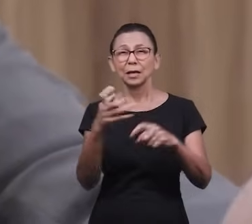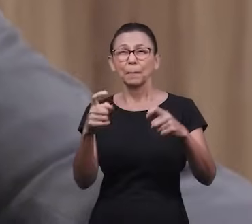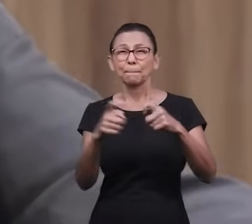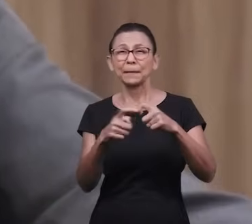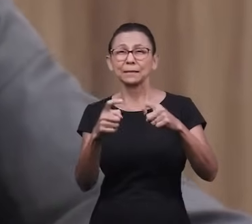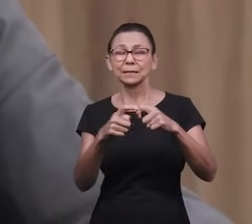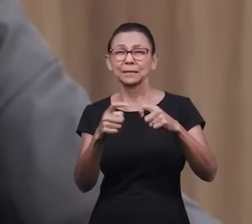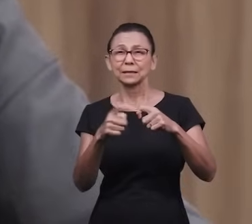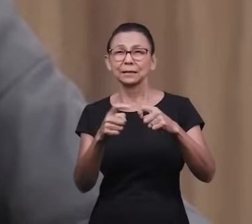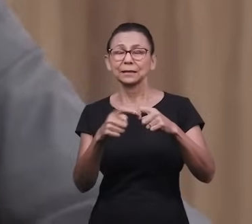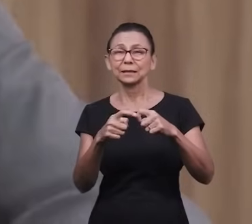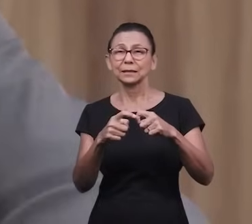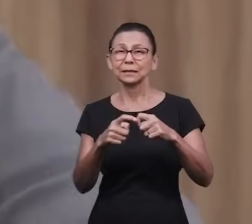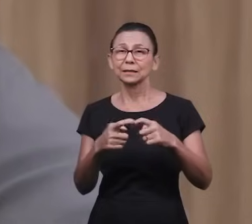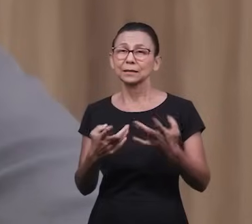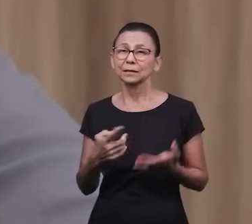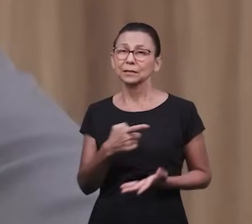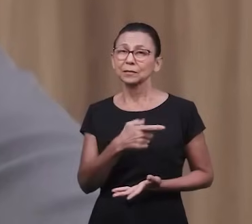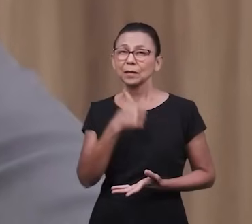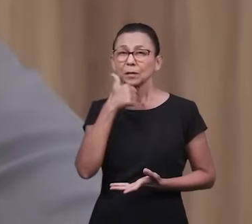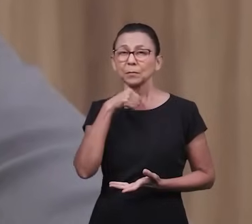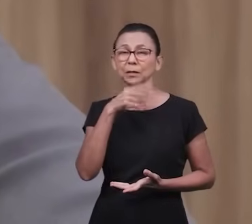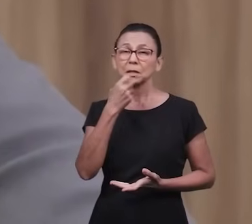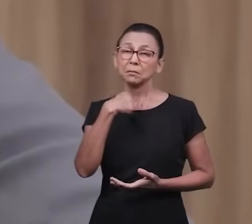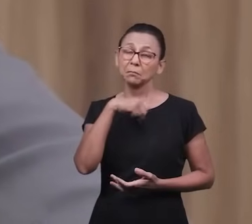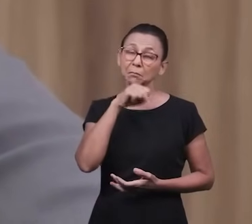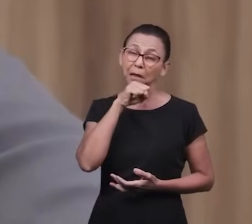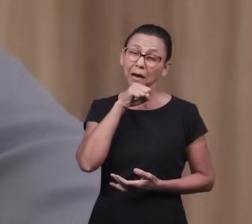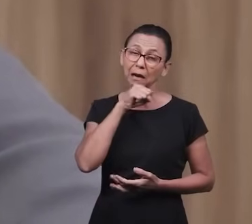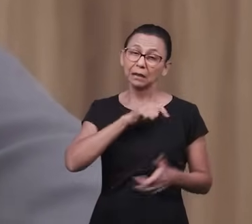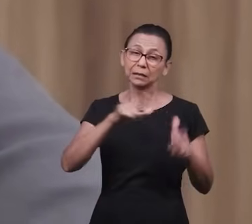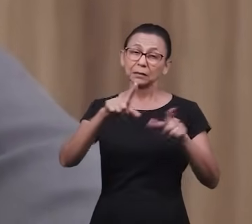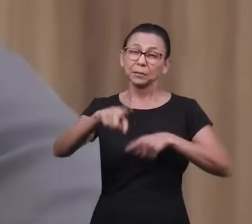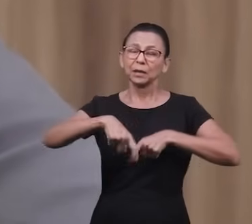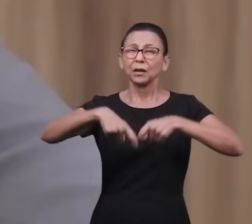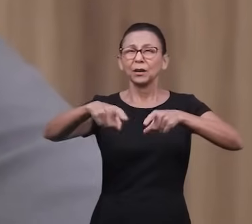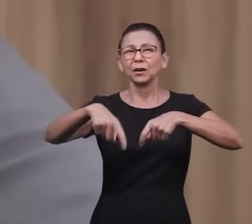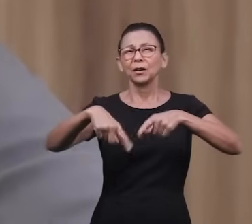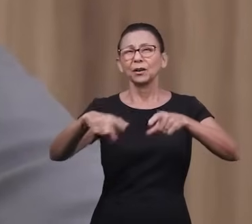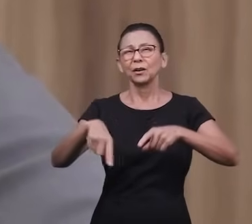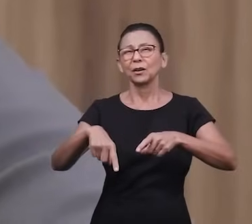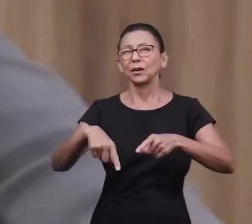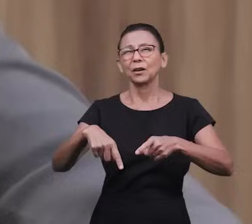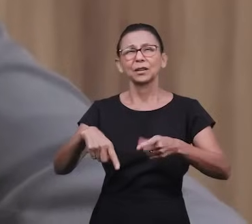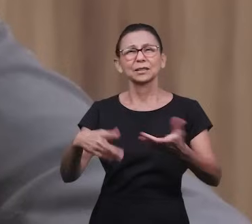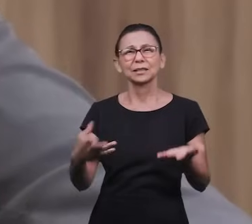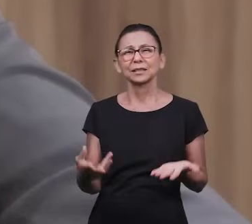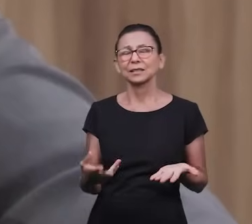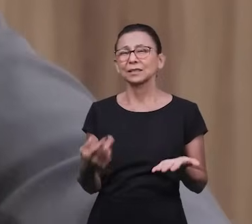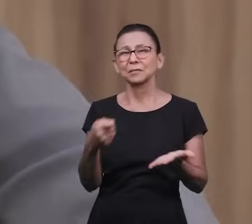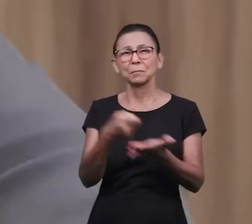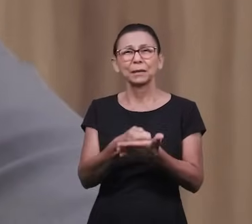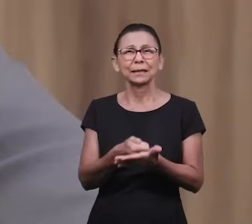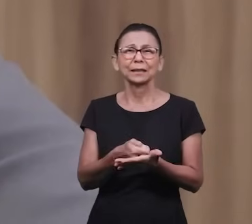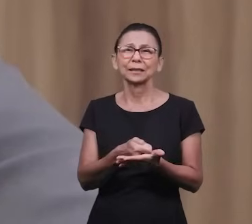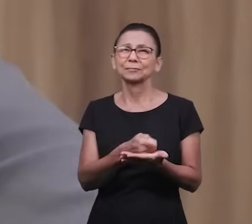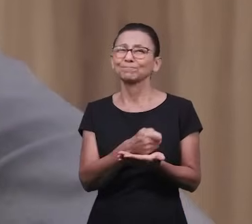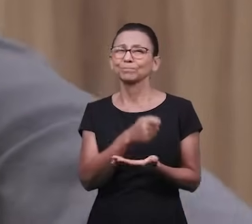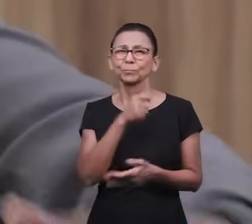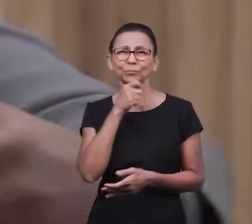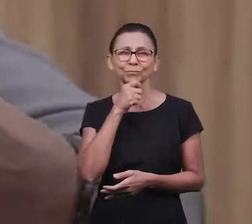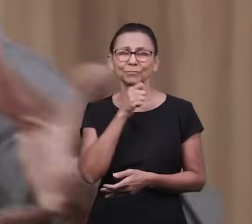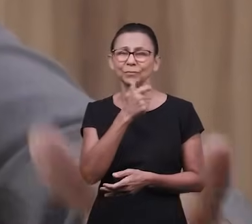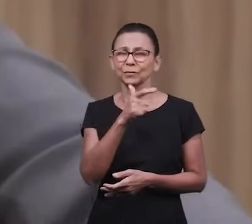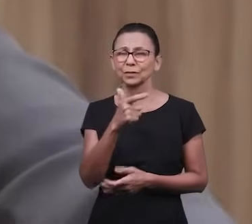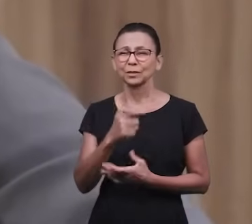queria fazer era de medicina. Só que os pais dela são trabalhadores rurais, não tinham condição de arcar,